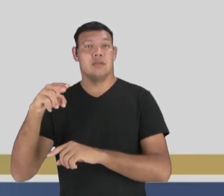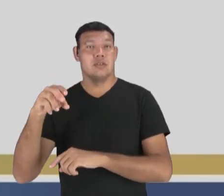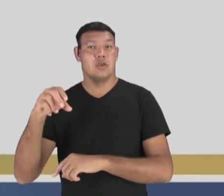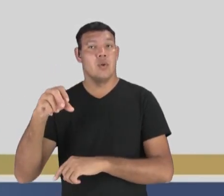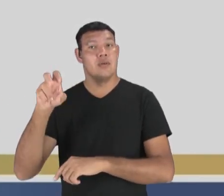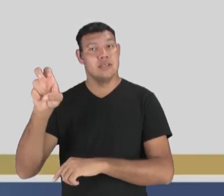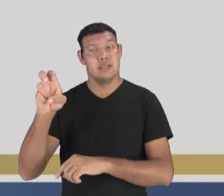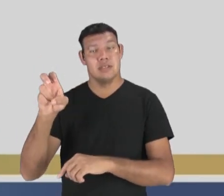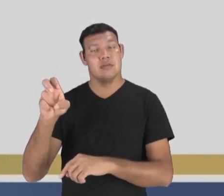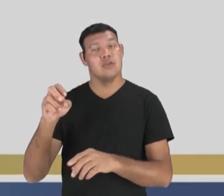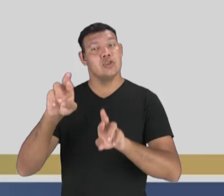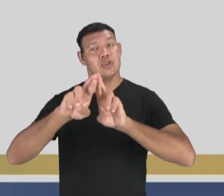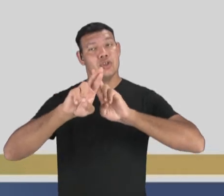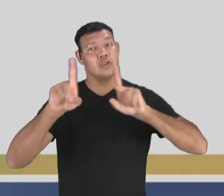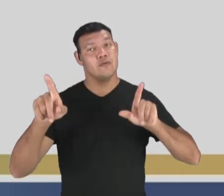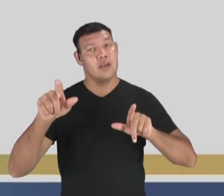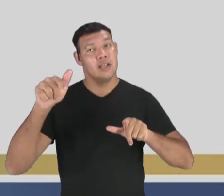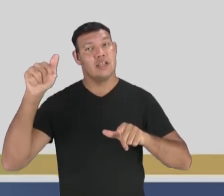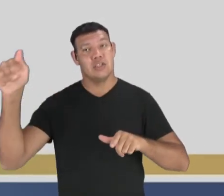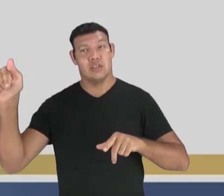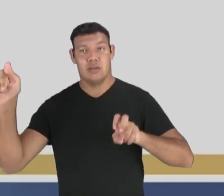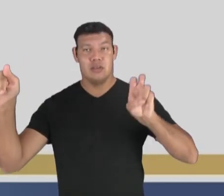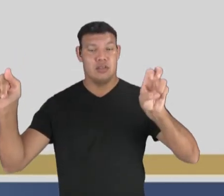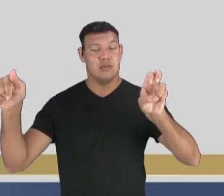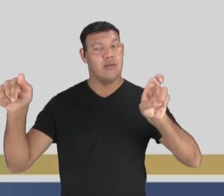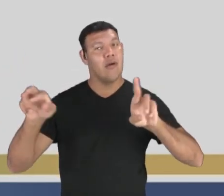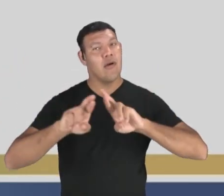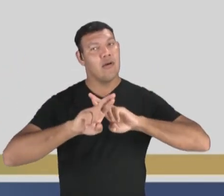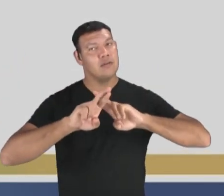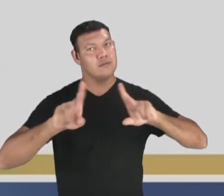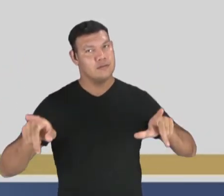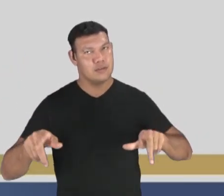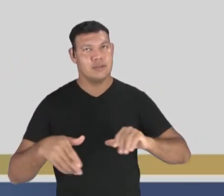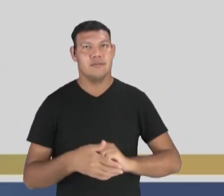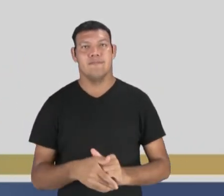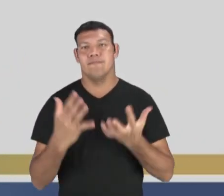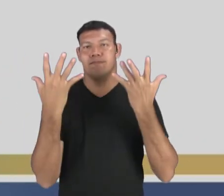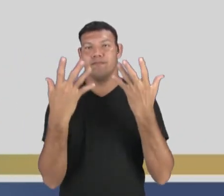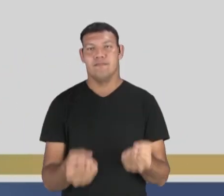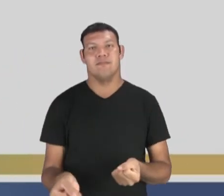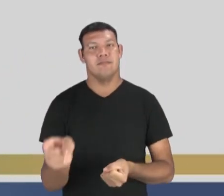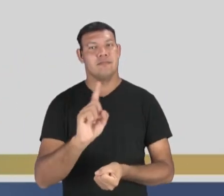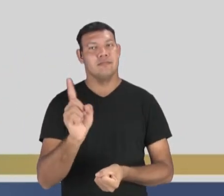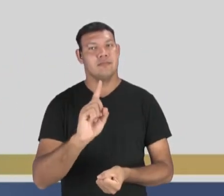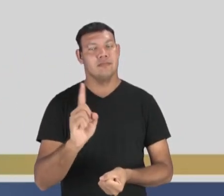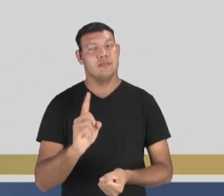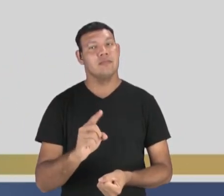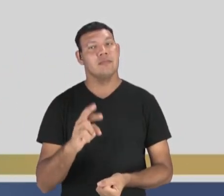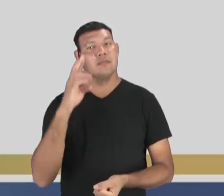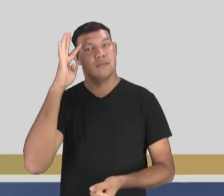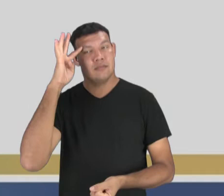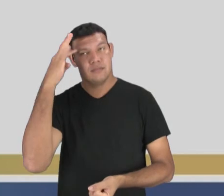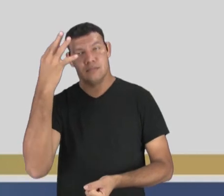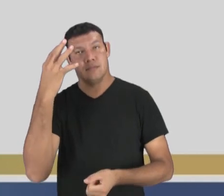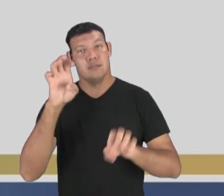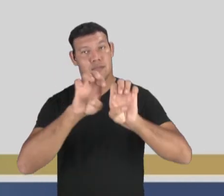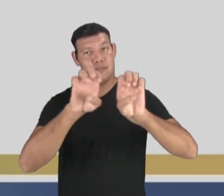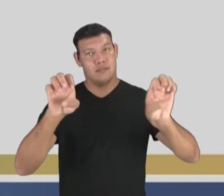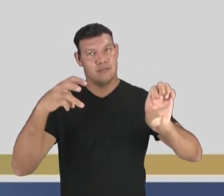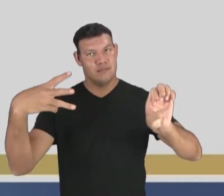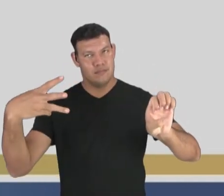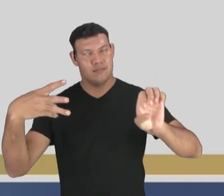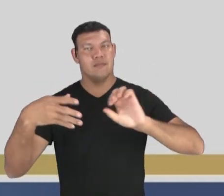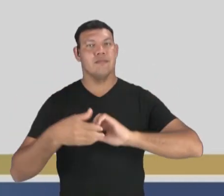falso. Essa terna ordenada, ela não admite a solução para a terceira